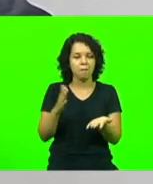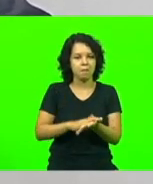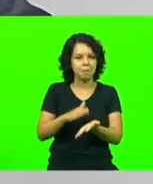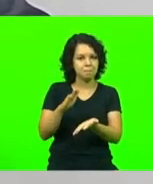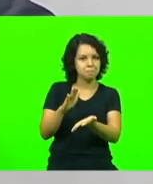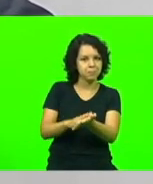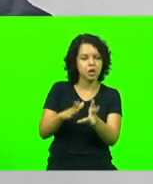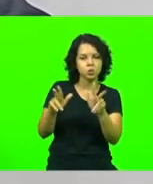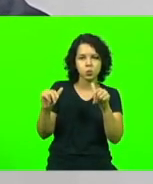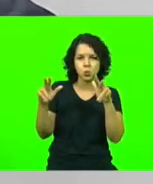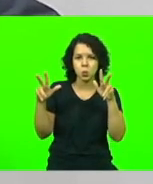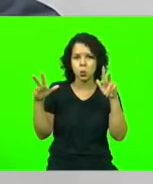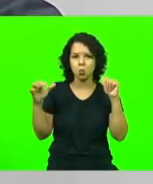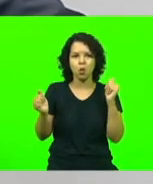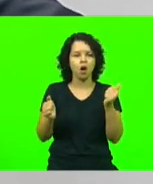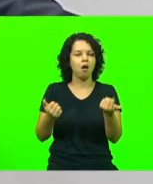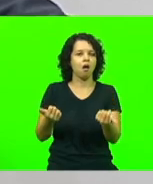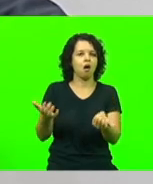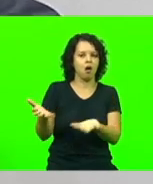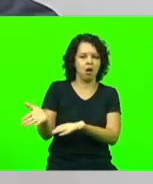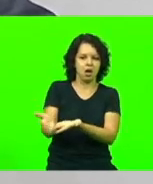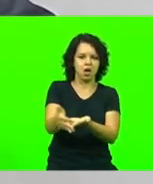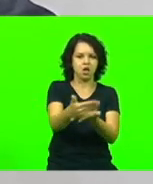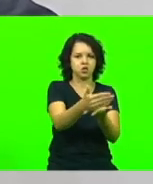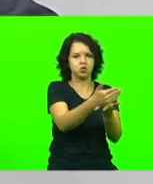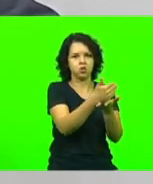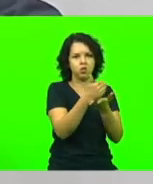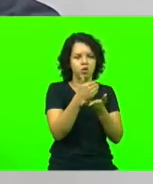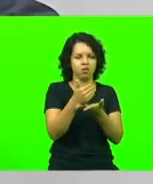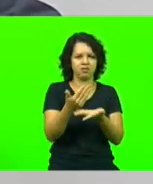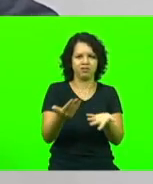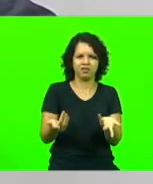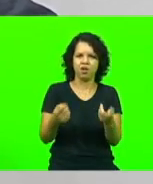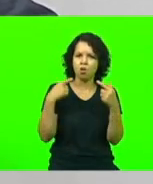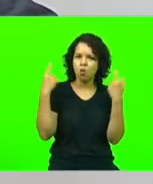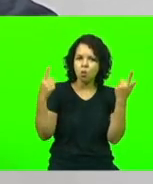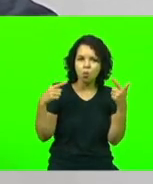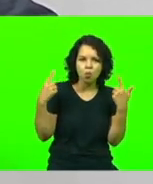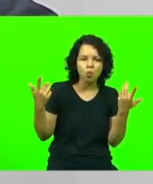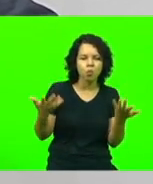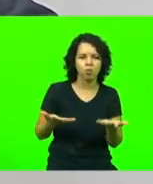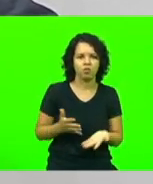nunca se arrecadou tanto. Que loucura é essa? Que loucura é essa?